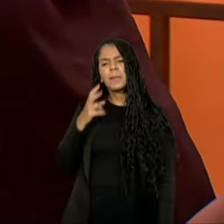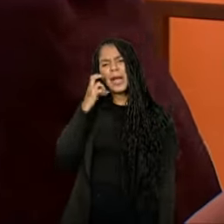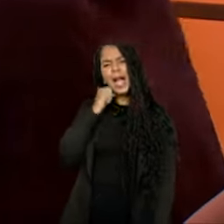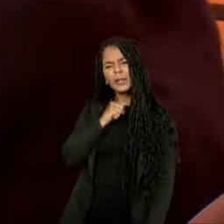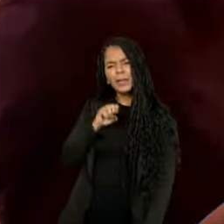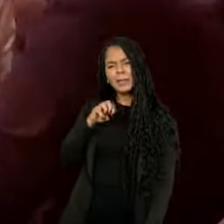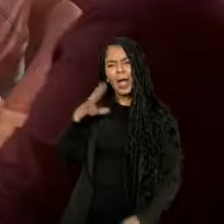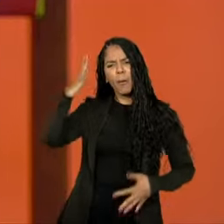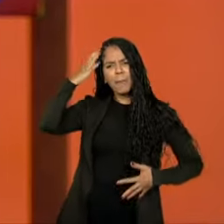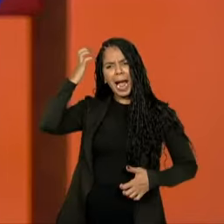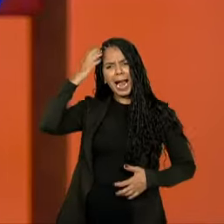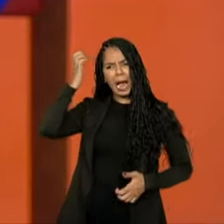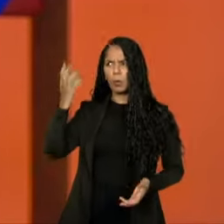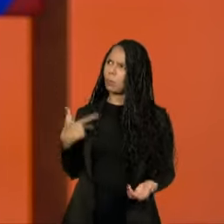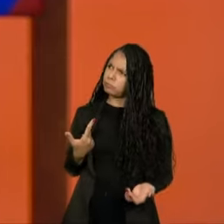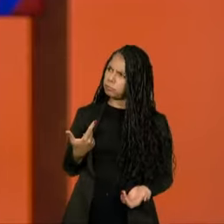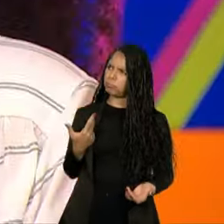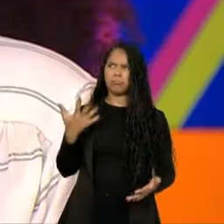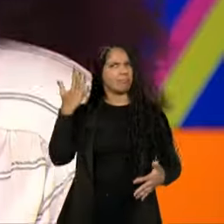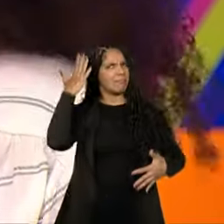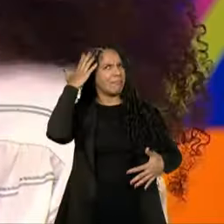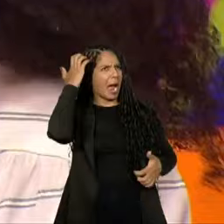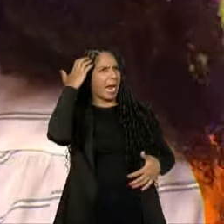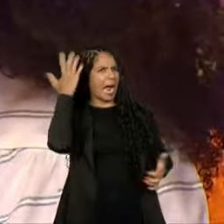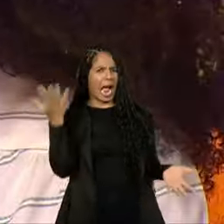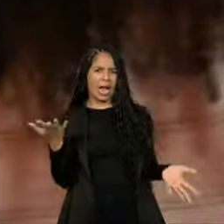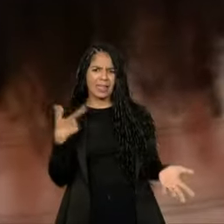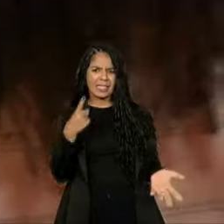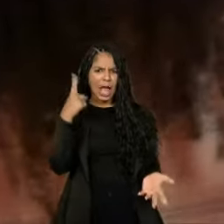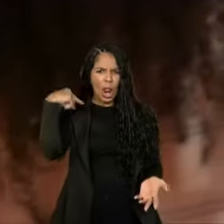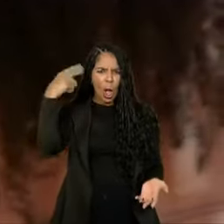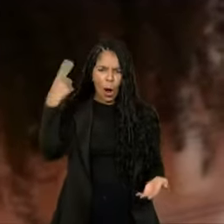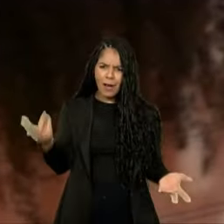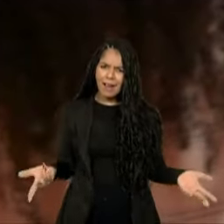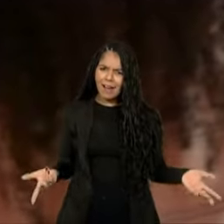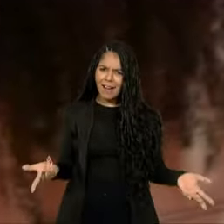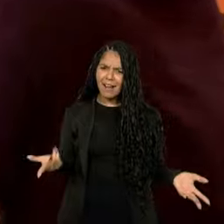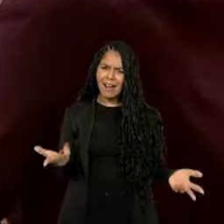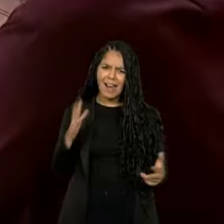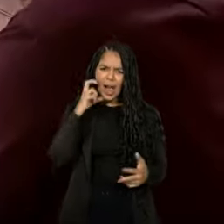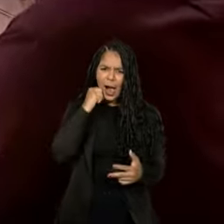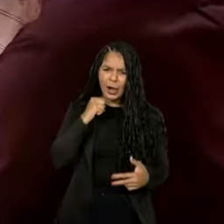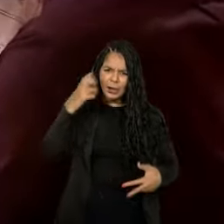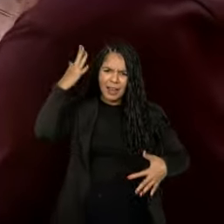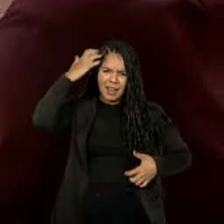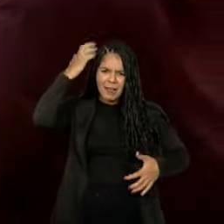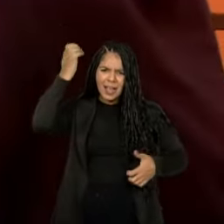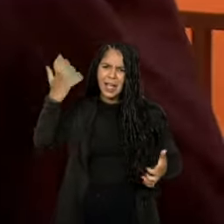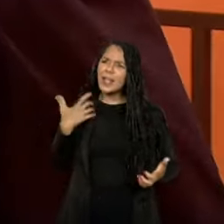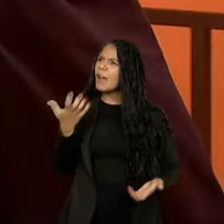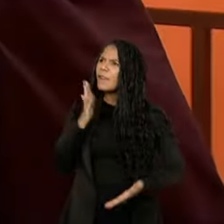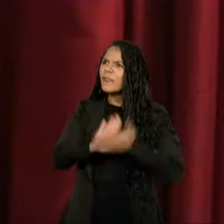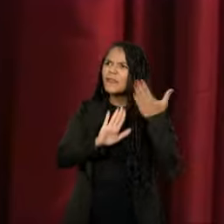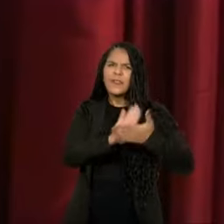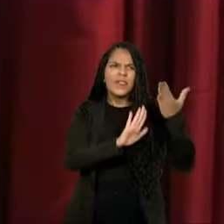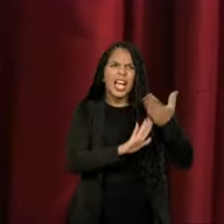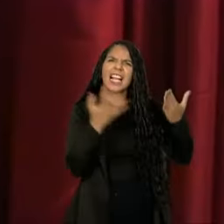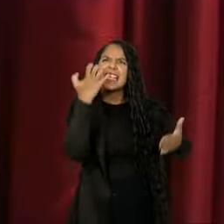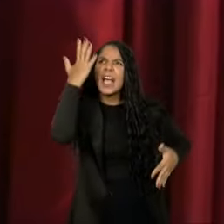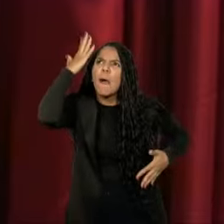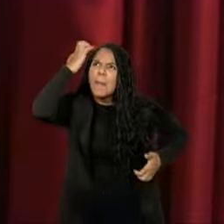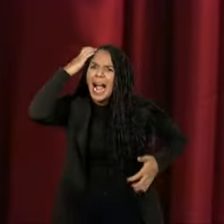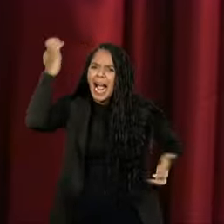de jeito nenhum, macaco! Você tá louca? De nada. Agora que você pode viajar, você é um